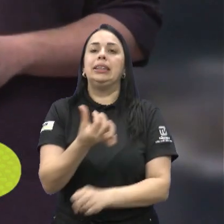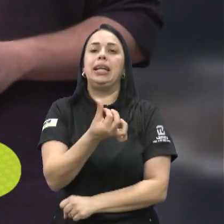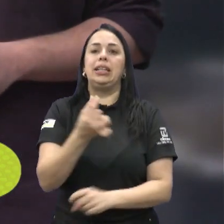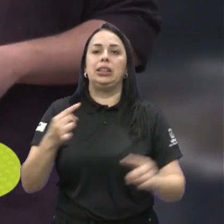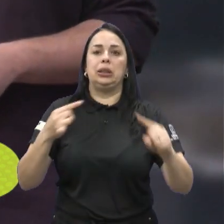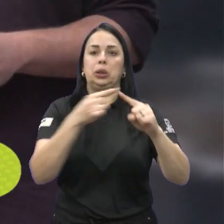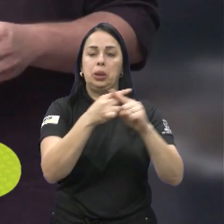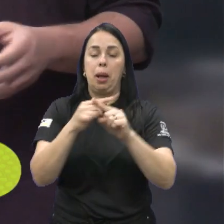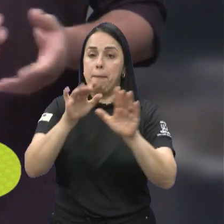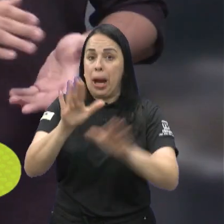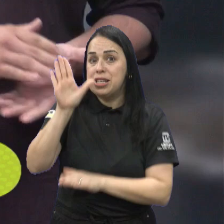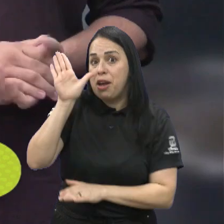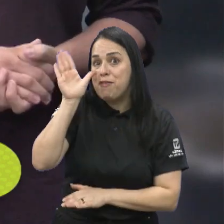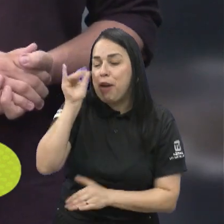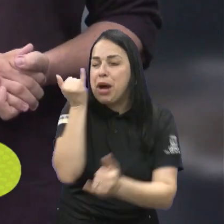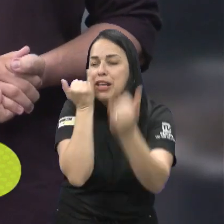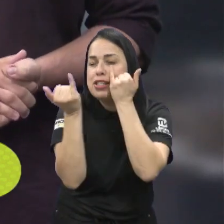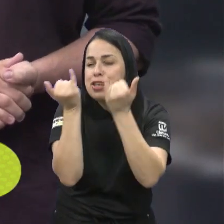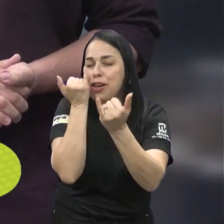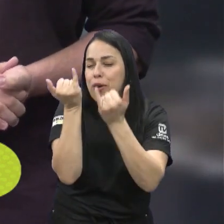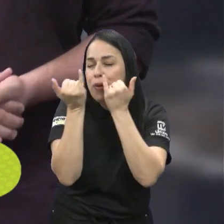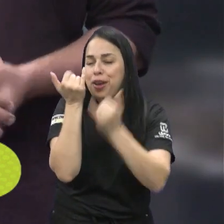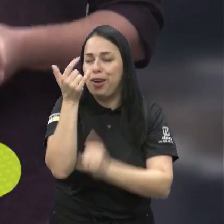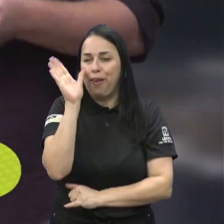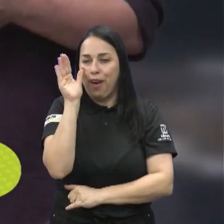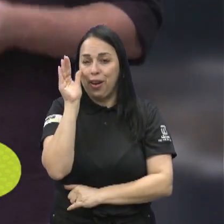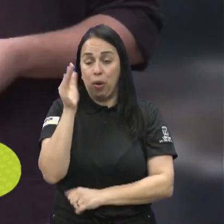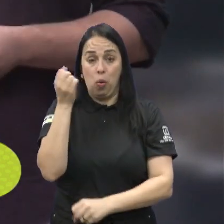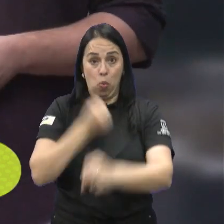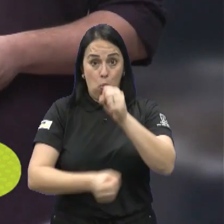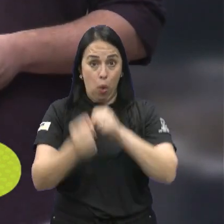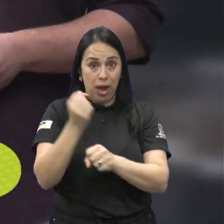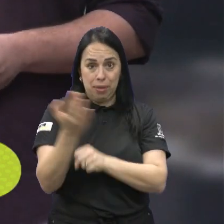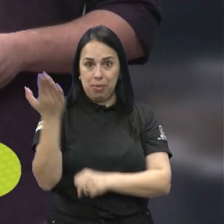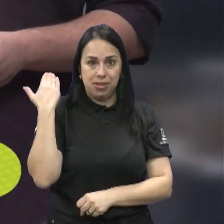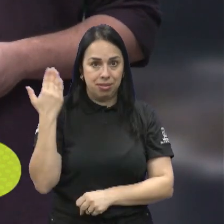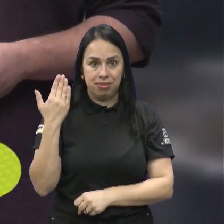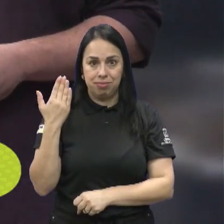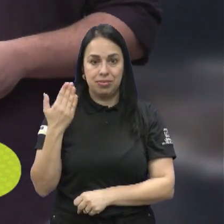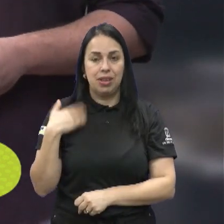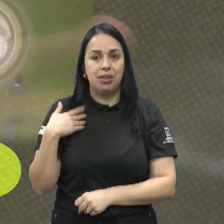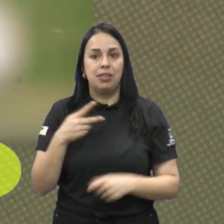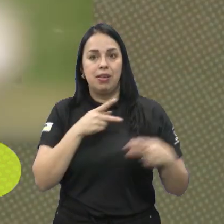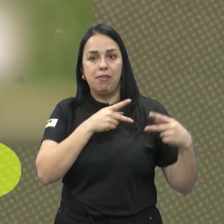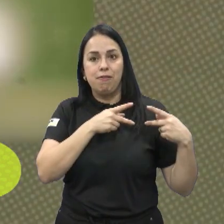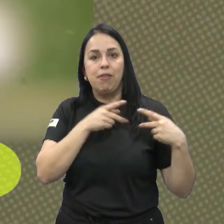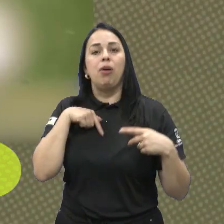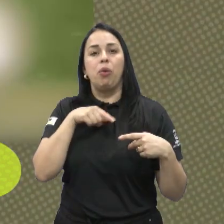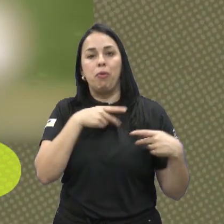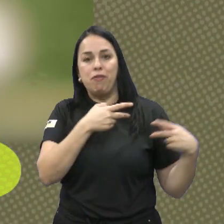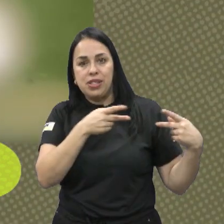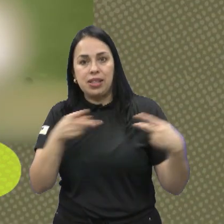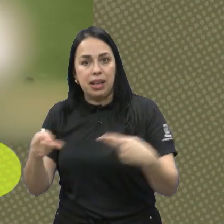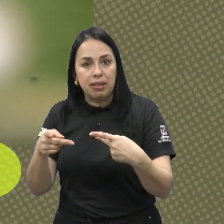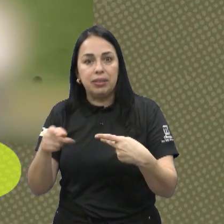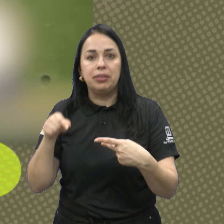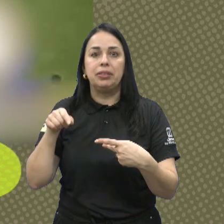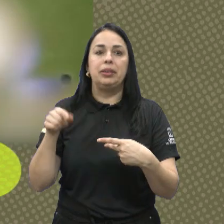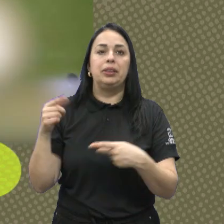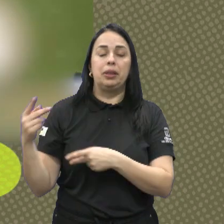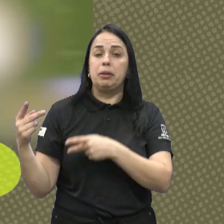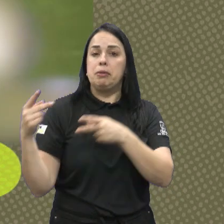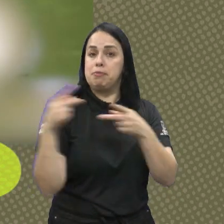dado curioso, desde a volta do Clássico do Vale no ano passado, nenhum visitante marcou gols. O último a balançar as redes na